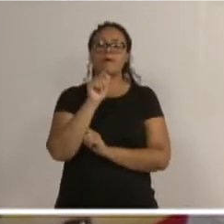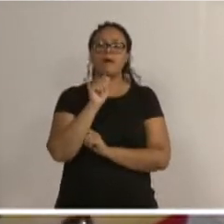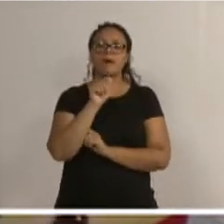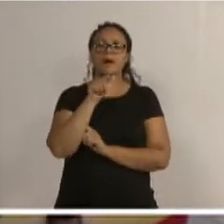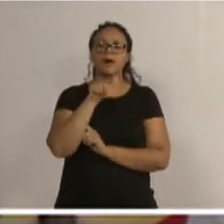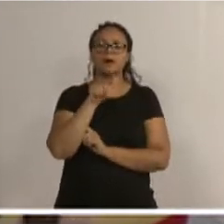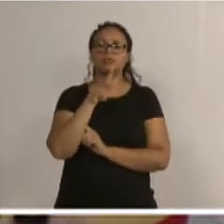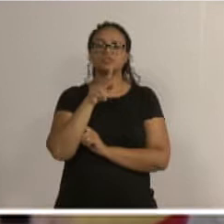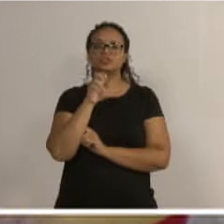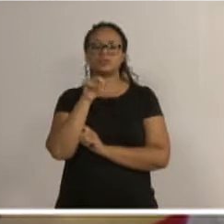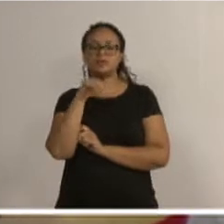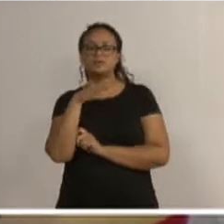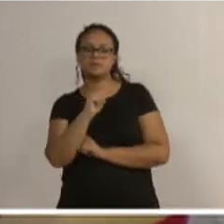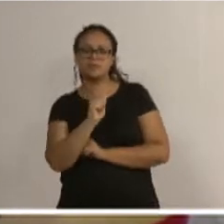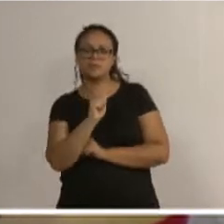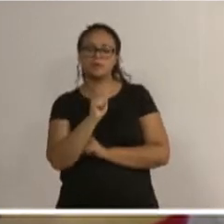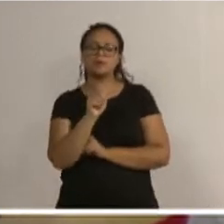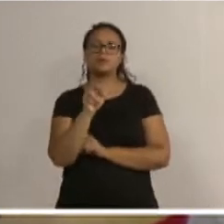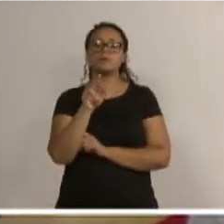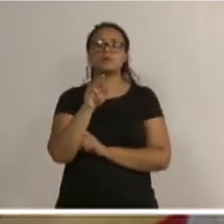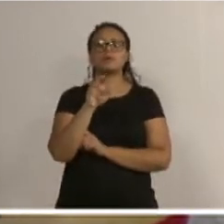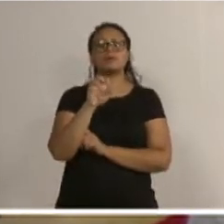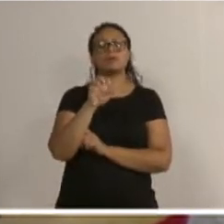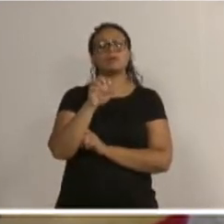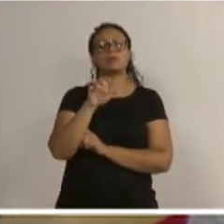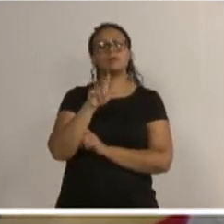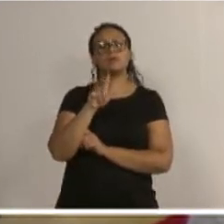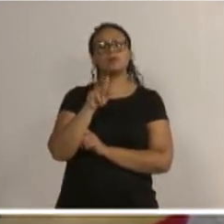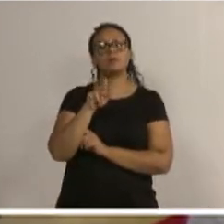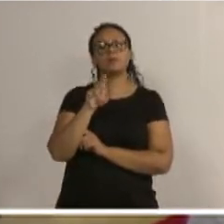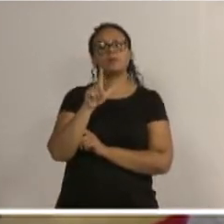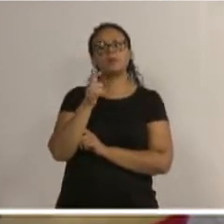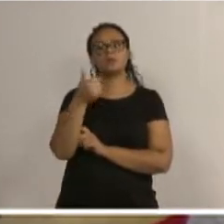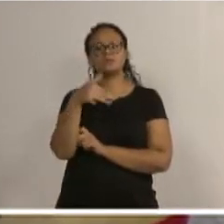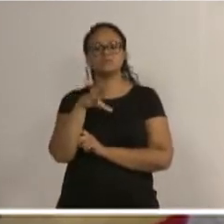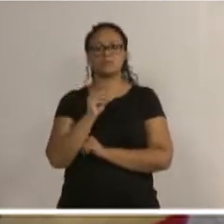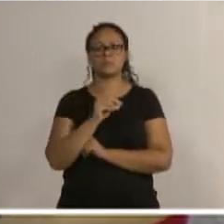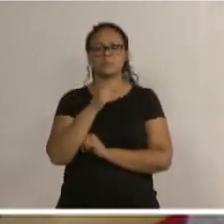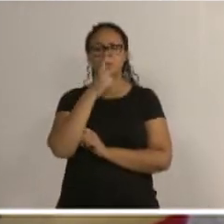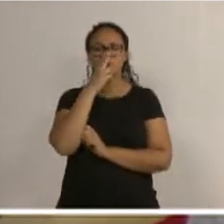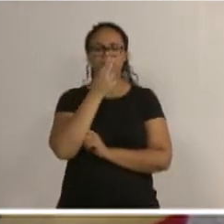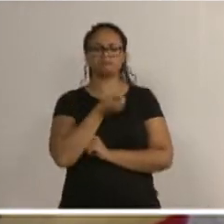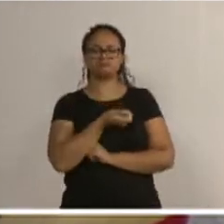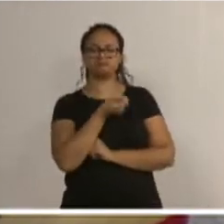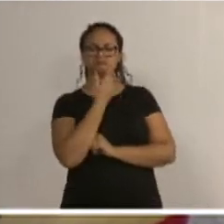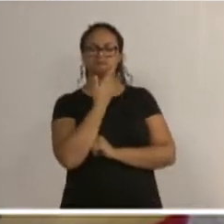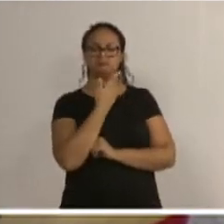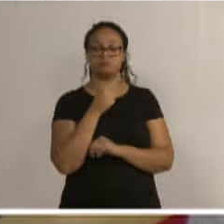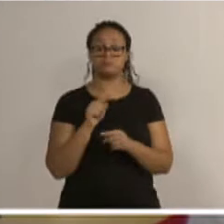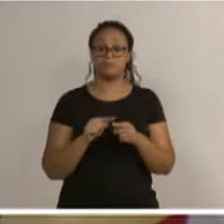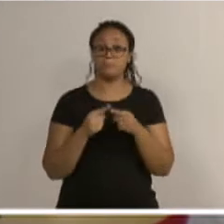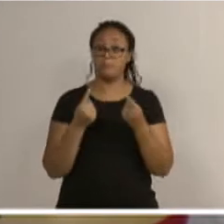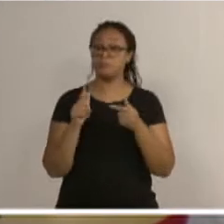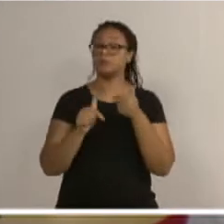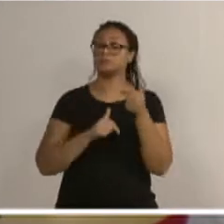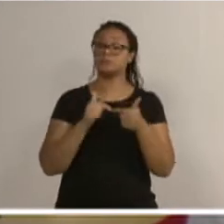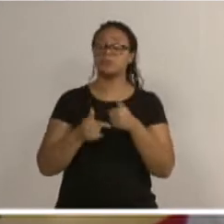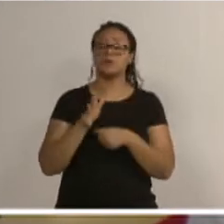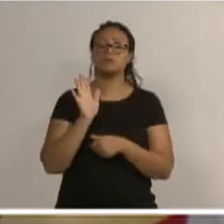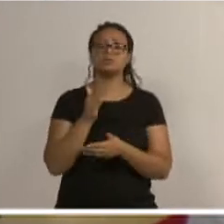situação, podemos dizer que até um monstro meio desconhecido, mas que faz um trabalho que já vem